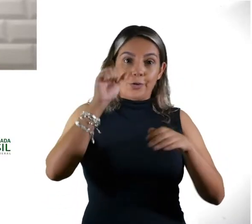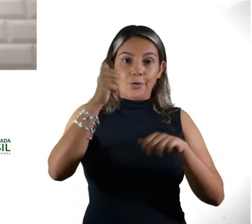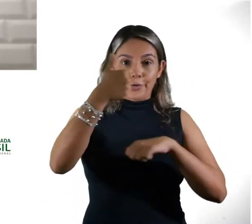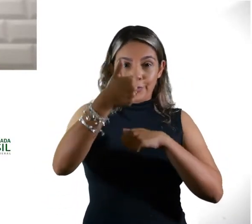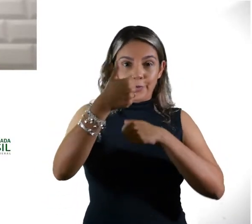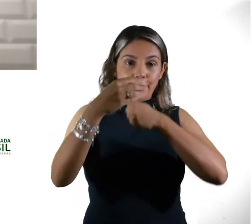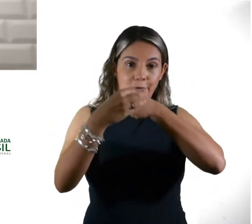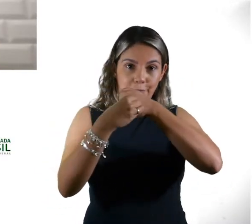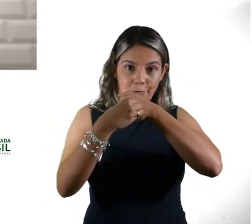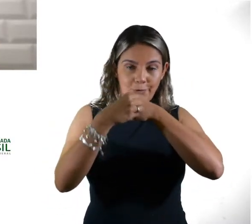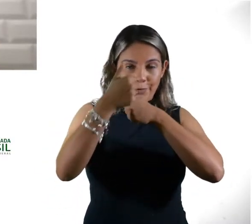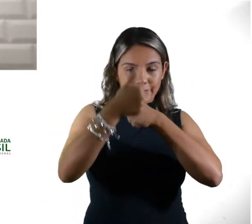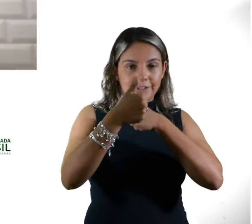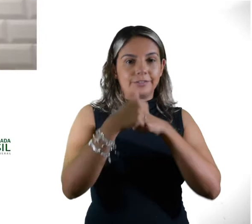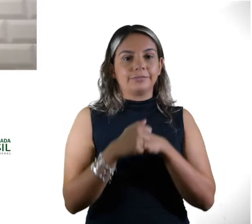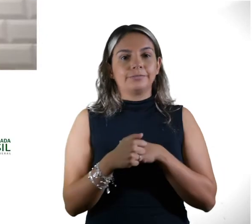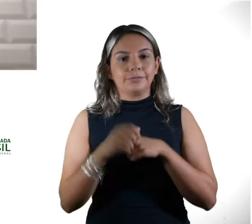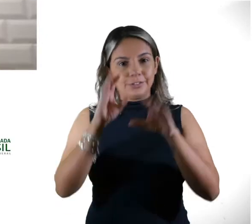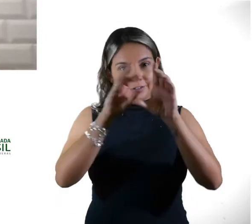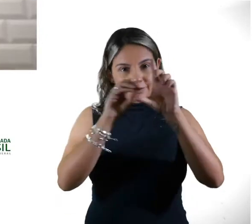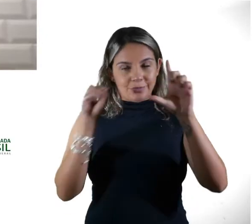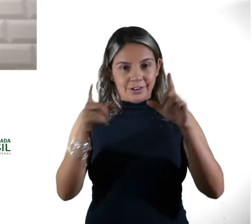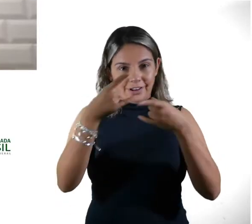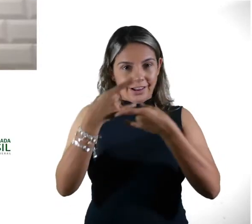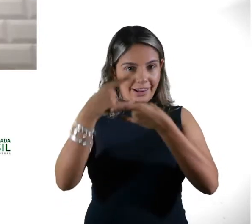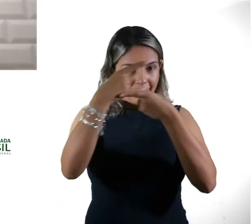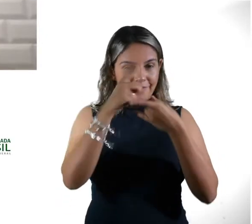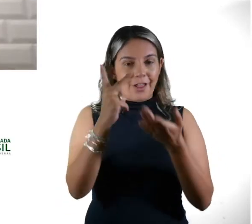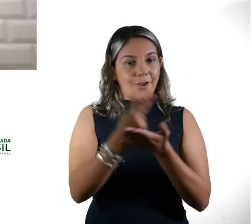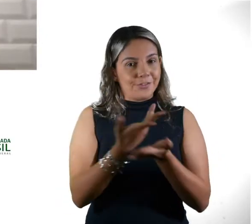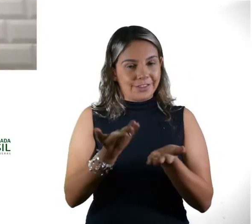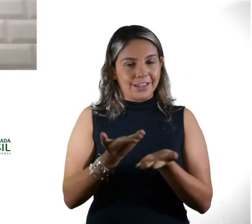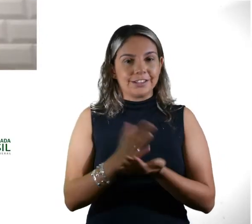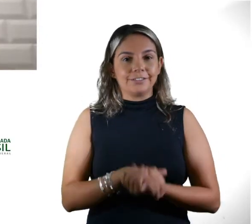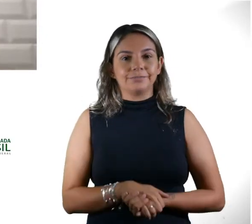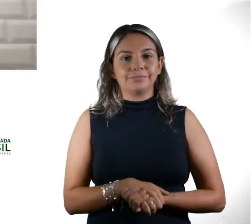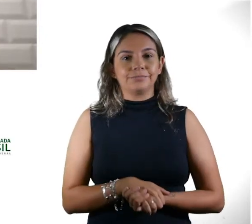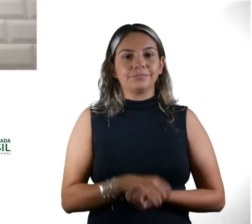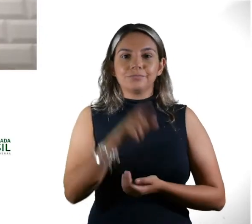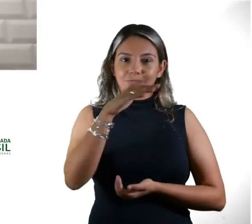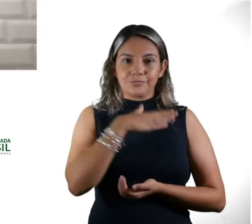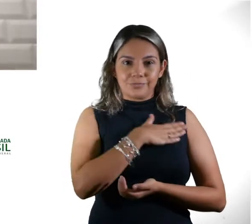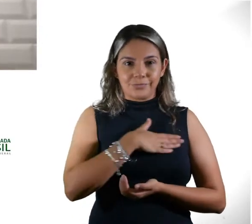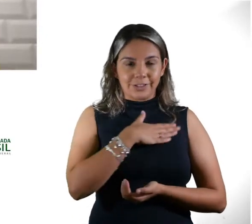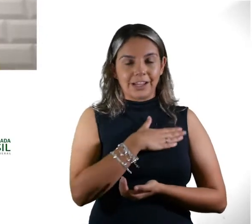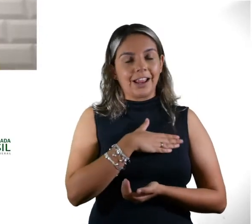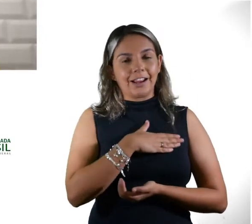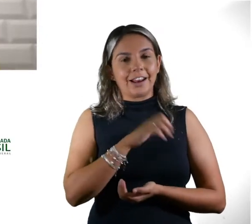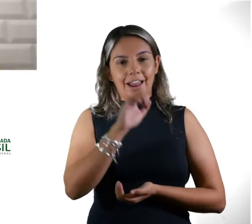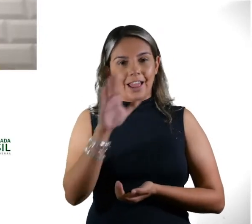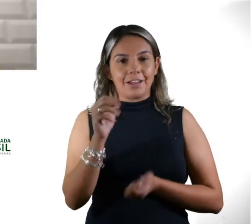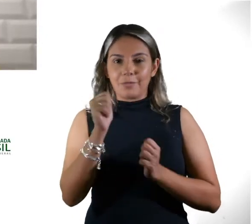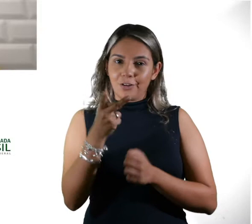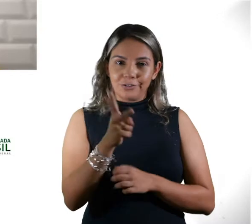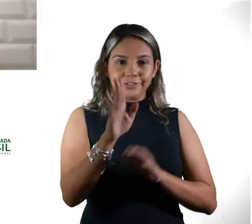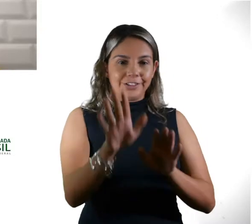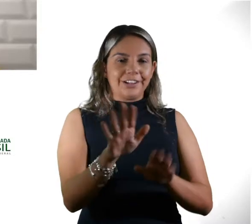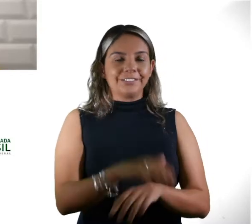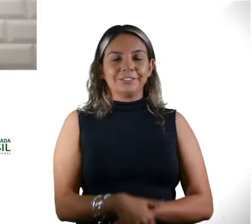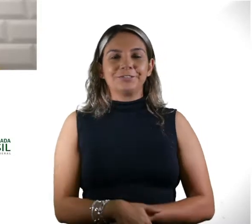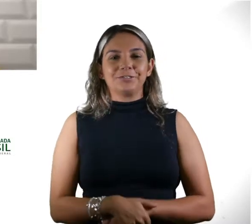a nossa página e compartilhem essa live enquanto ela acontece, se estiver gostando, é claro. Se não estiver gostando, pode continuar aí